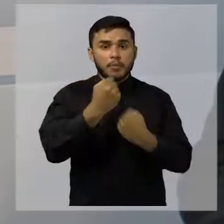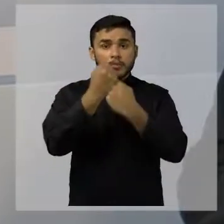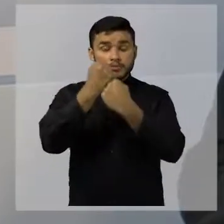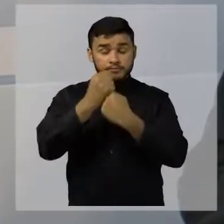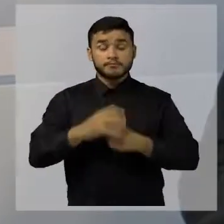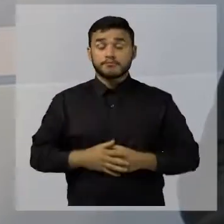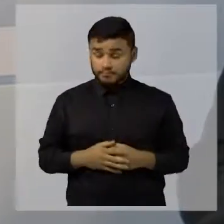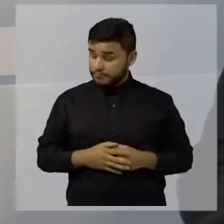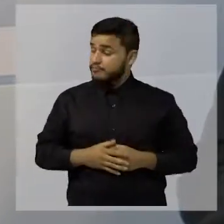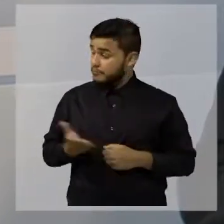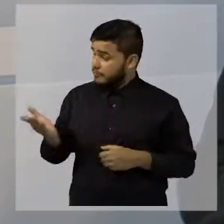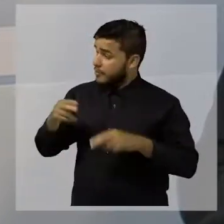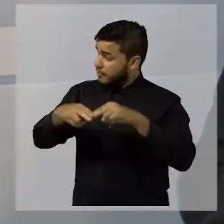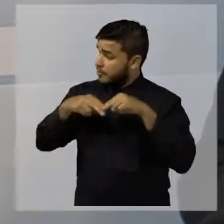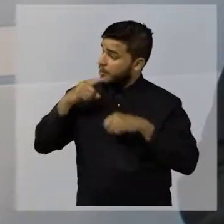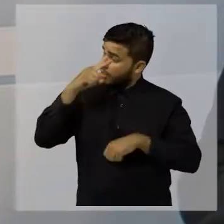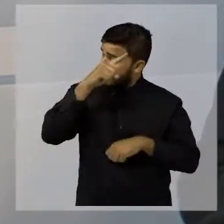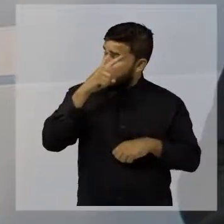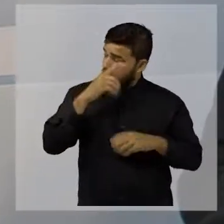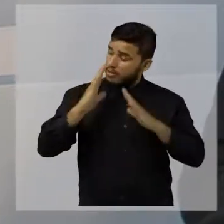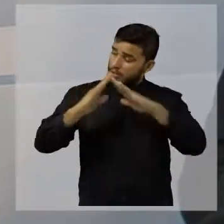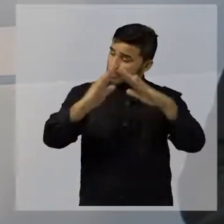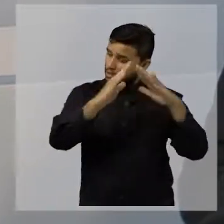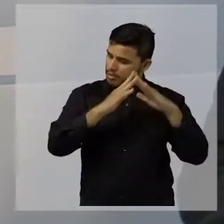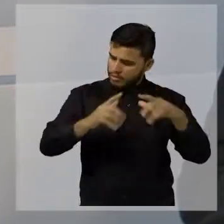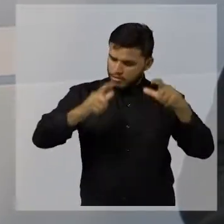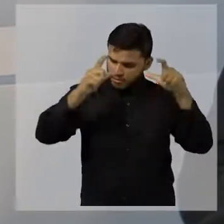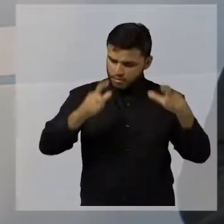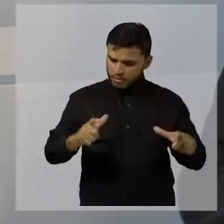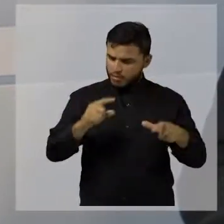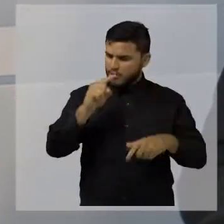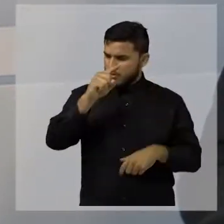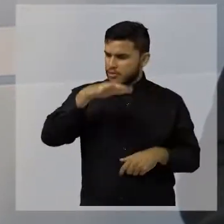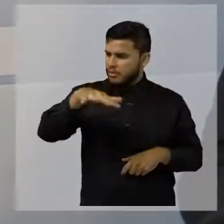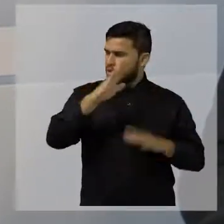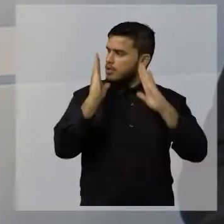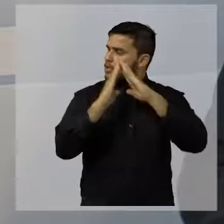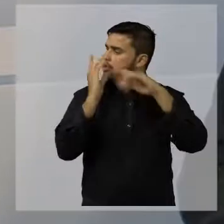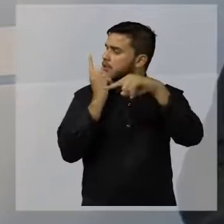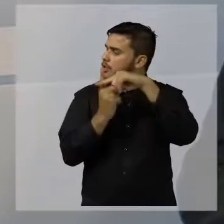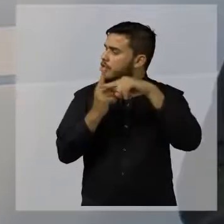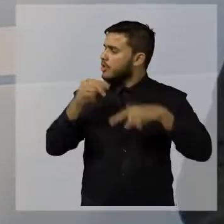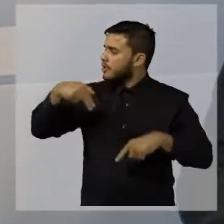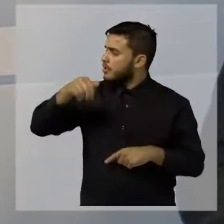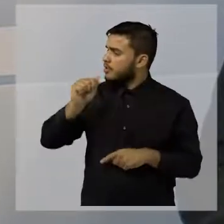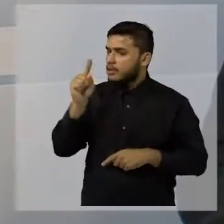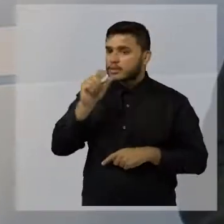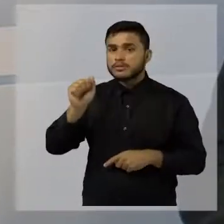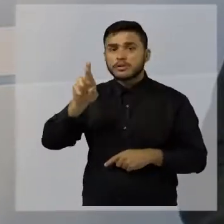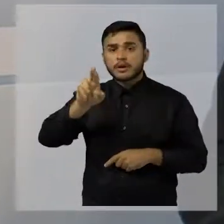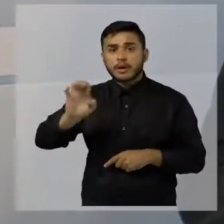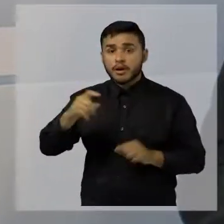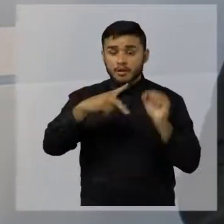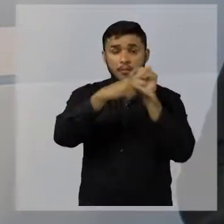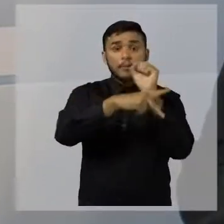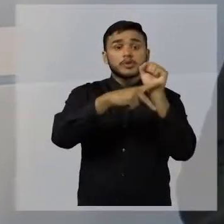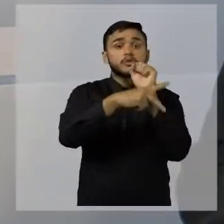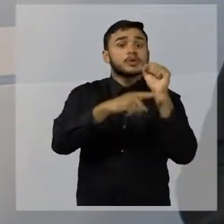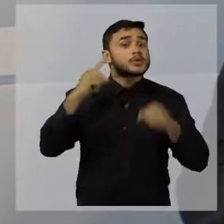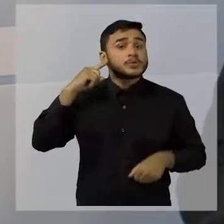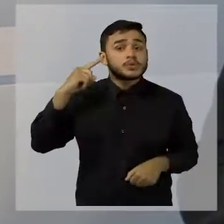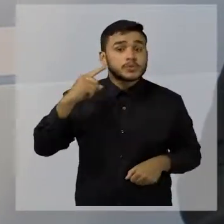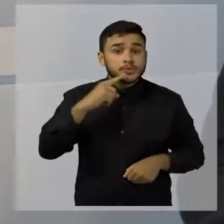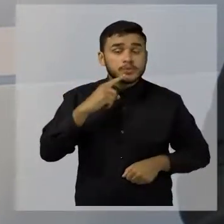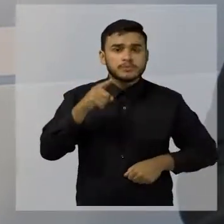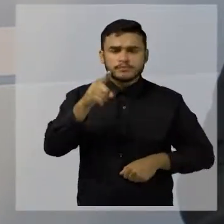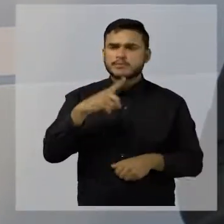na nossa comunidade, lá na Igreja de Nazaré, né? E eu estou homenageando também, nós temos